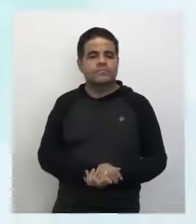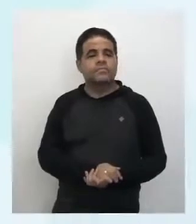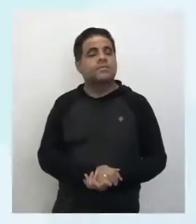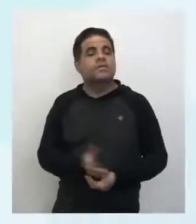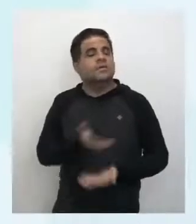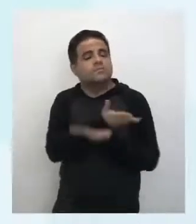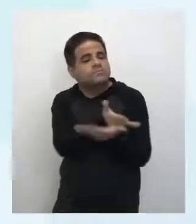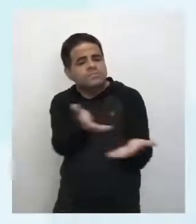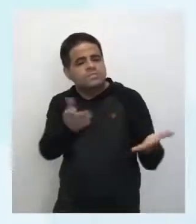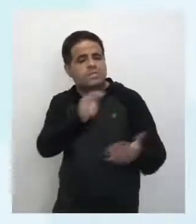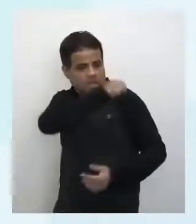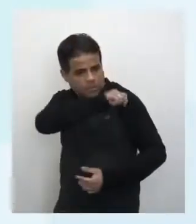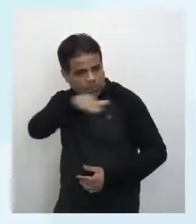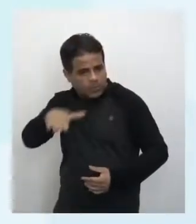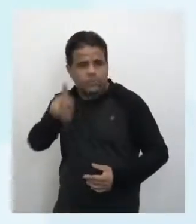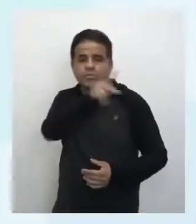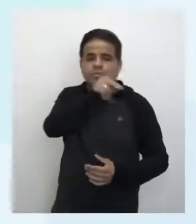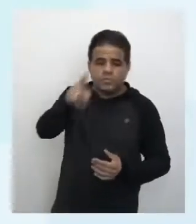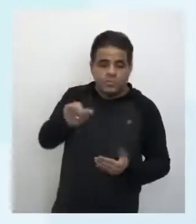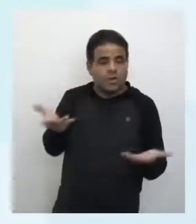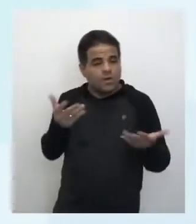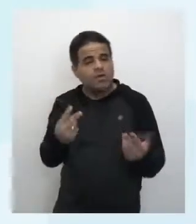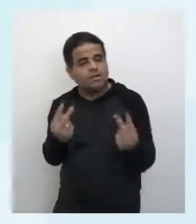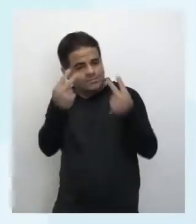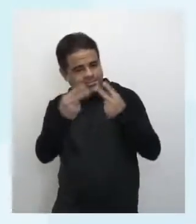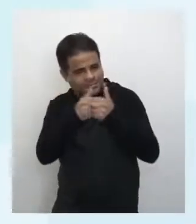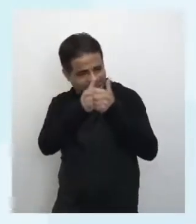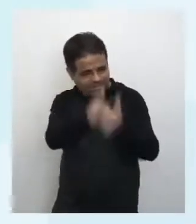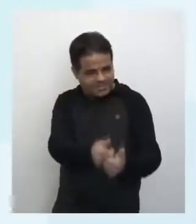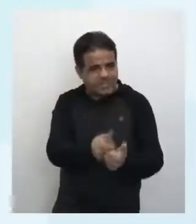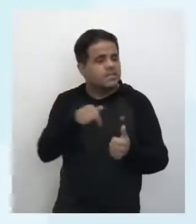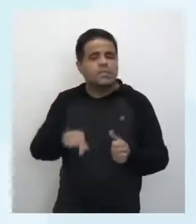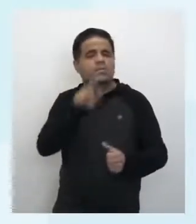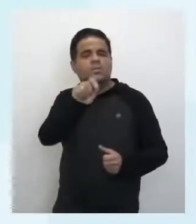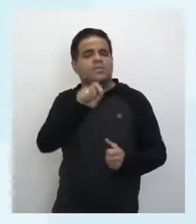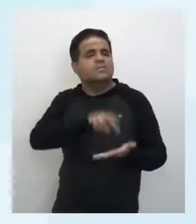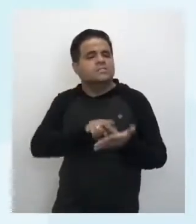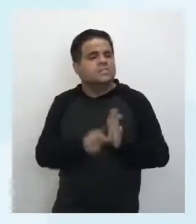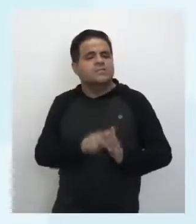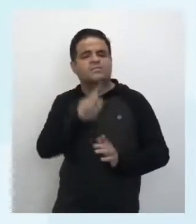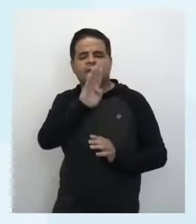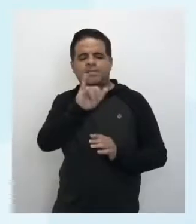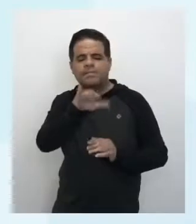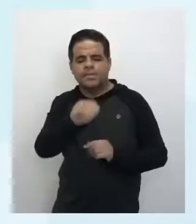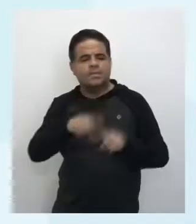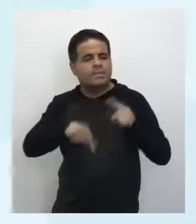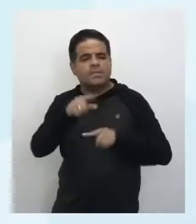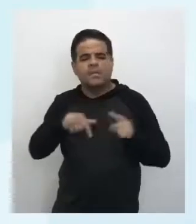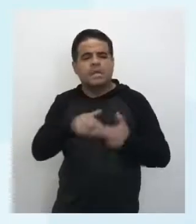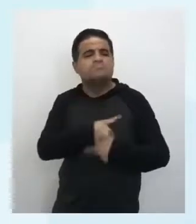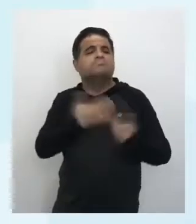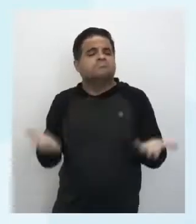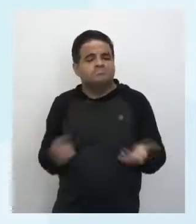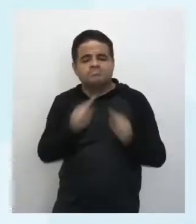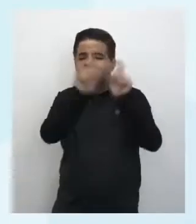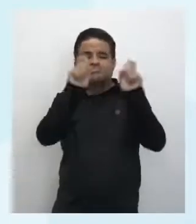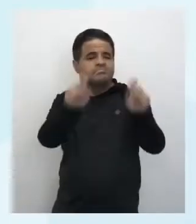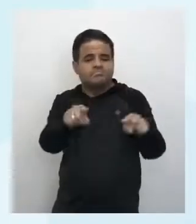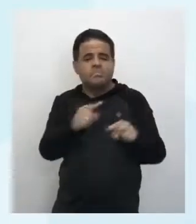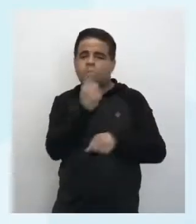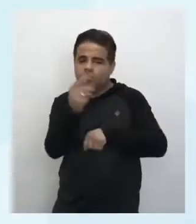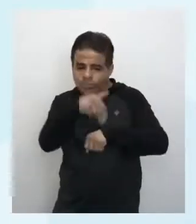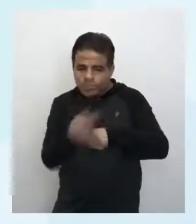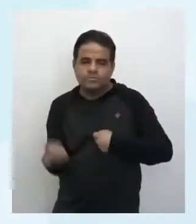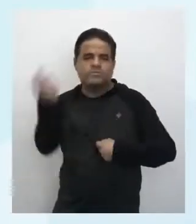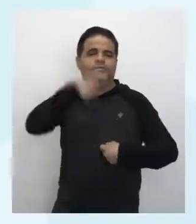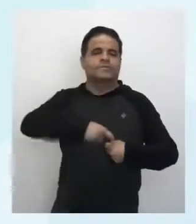para você, aluno, professor, né, que estão aí nos assistindo, o que são os biomateriais? Olha só, um minutinho e a gente já